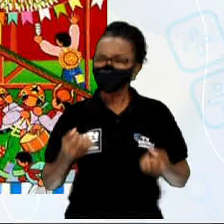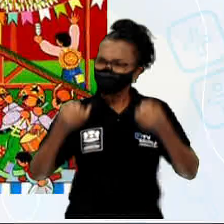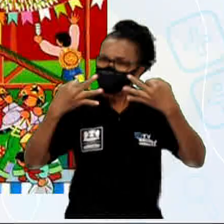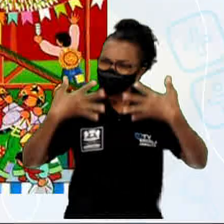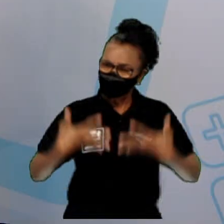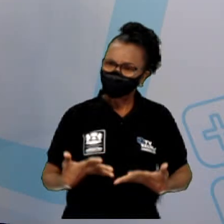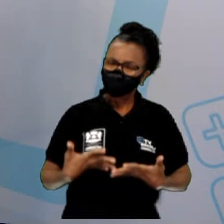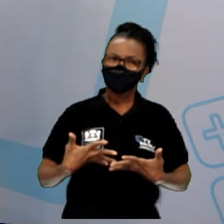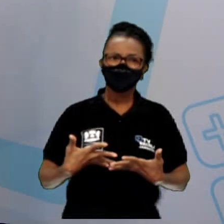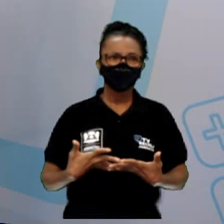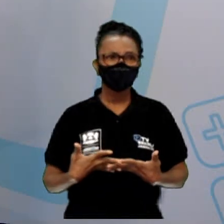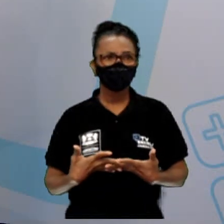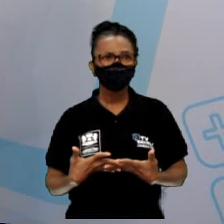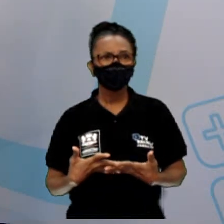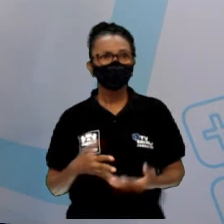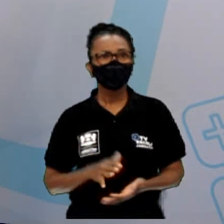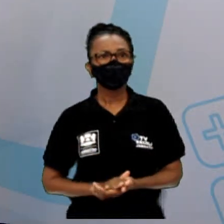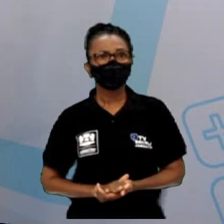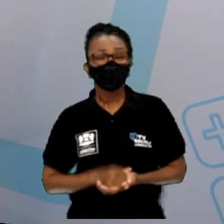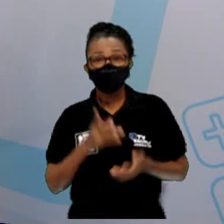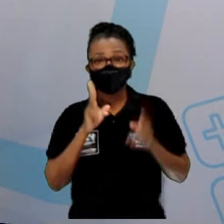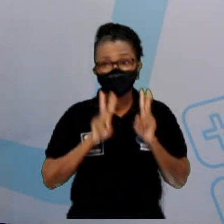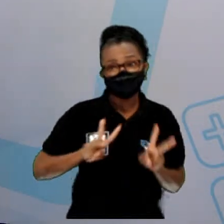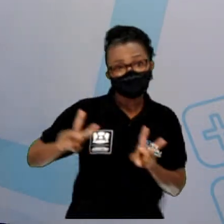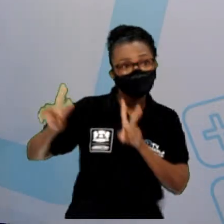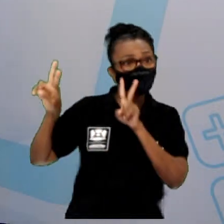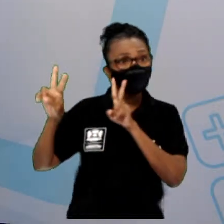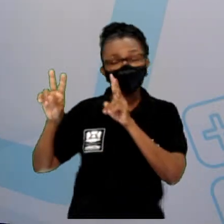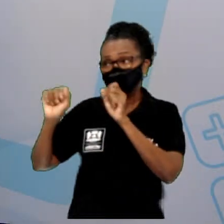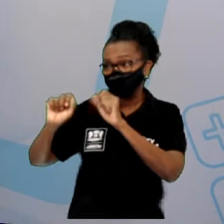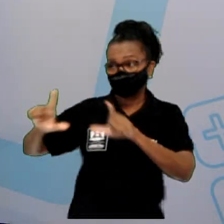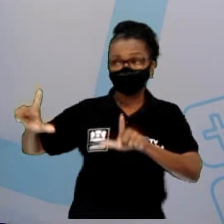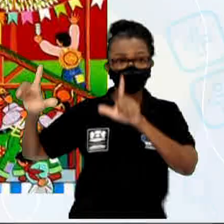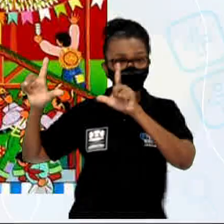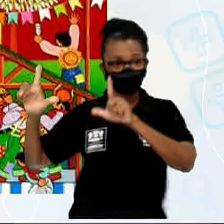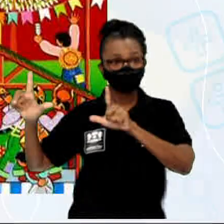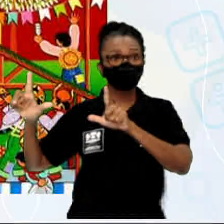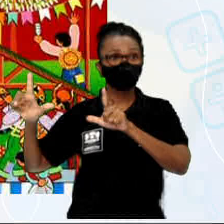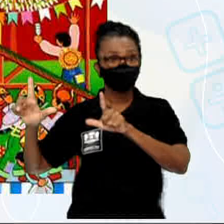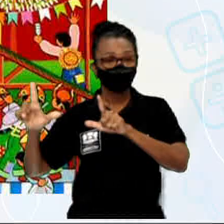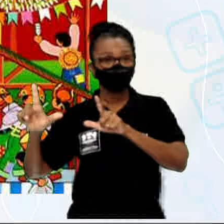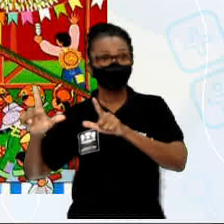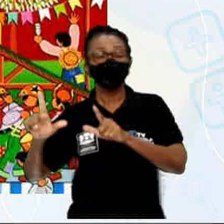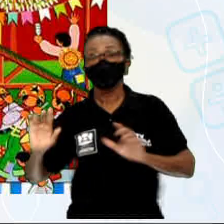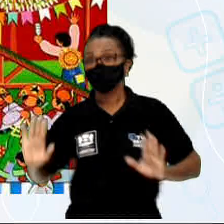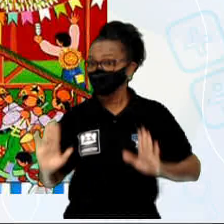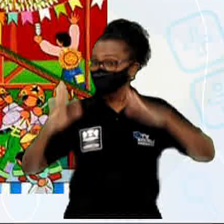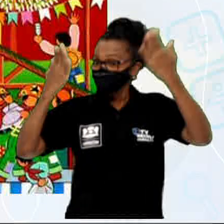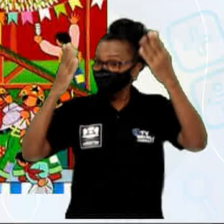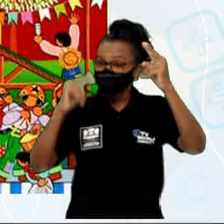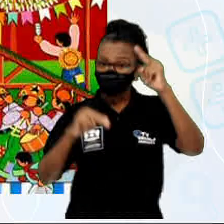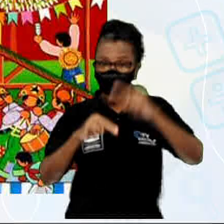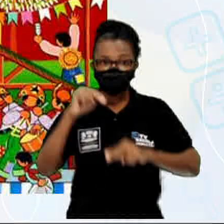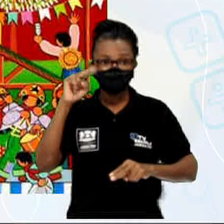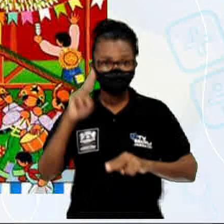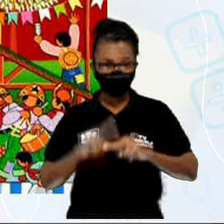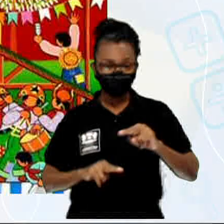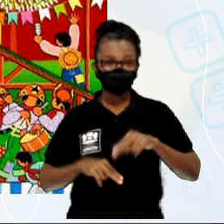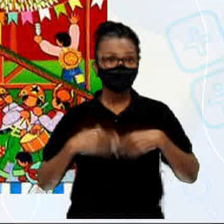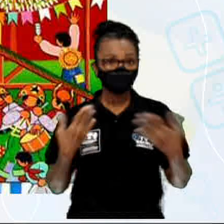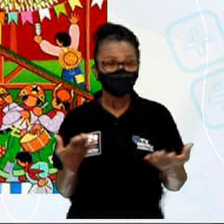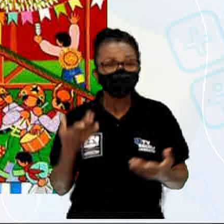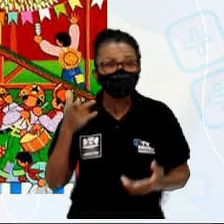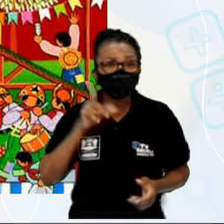sobre isso? Vamos observar essa imagem aqui, né, da festa junina. E aí a gente